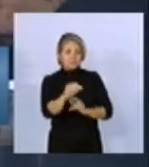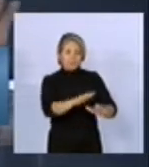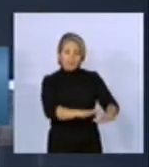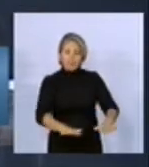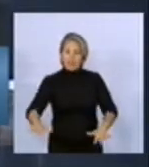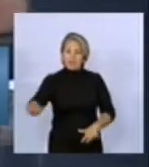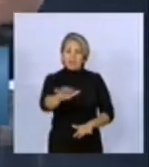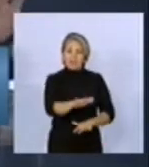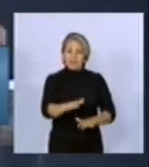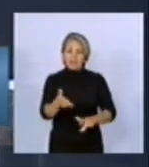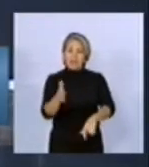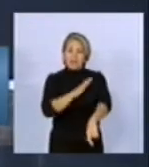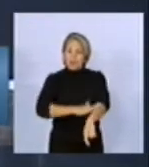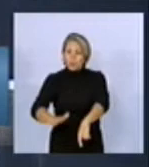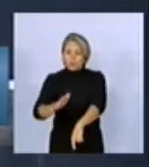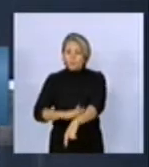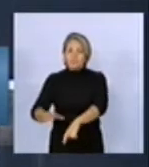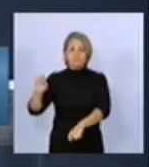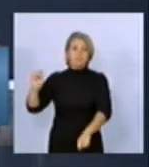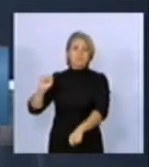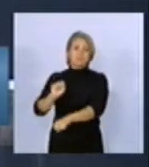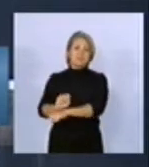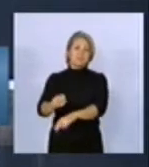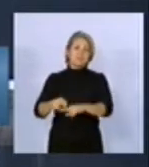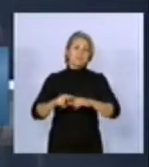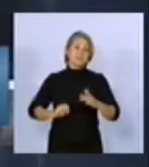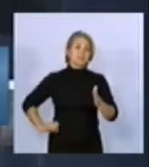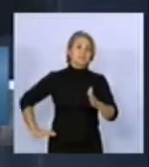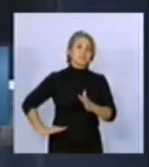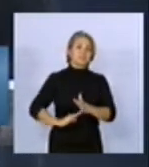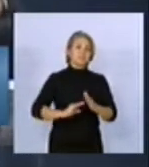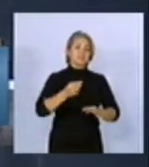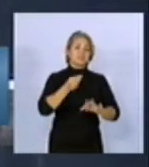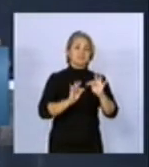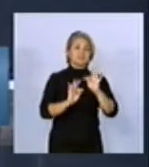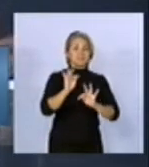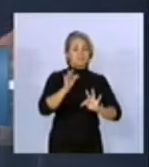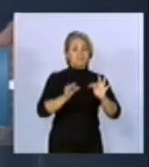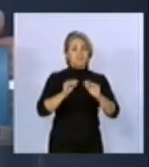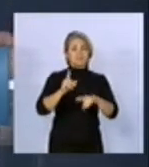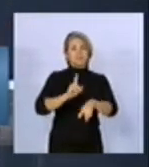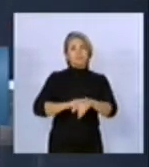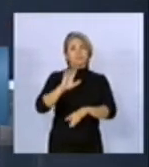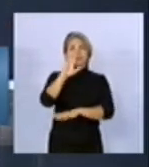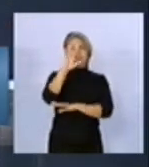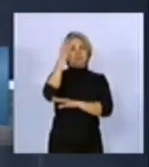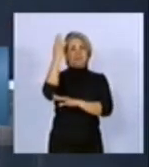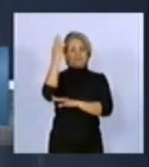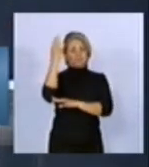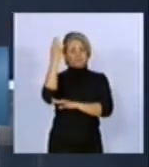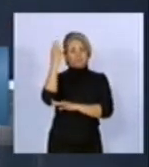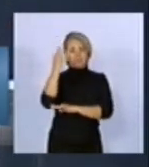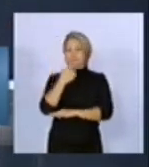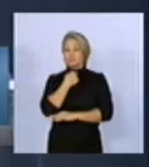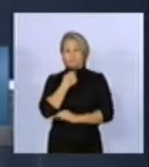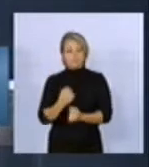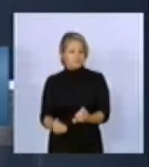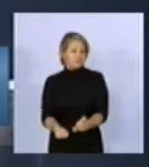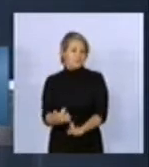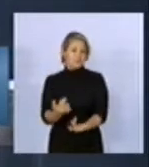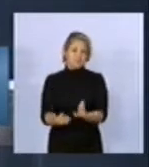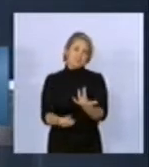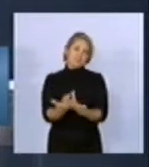no estado estaria sendo paralisada pela limitação técnica da declividade e não se poder queima